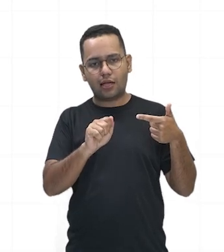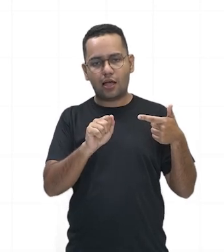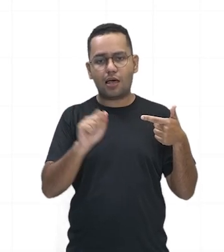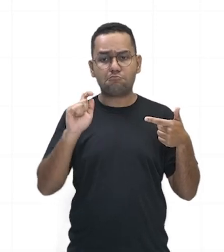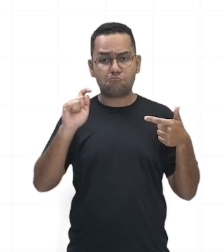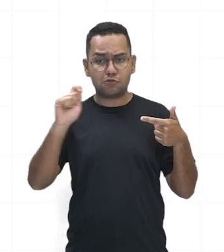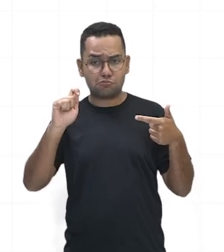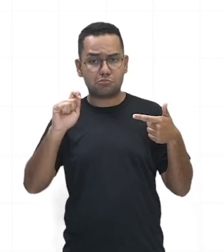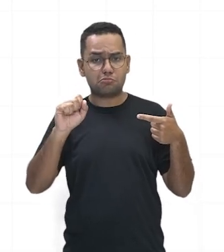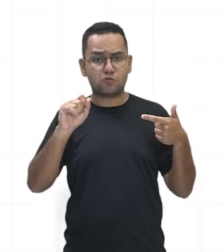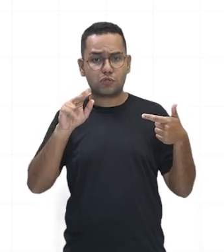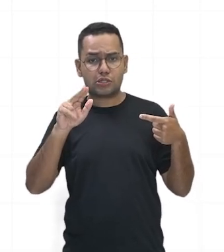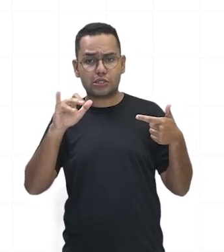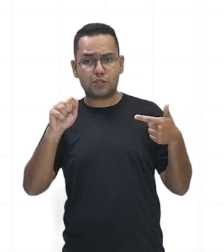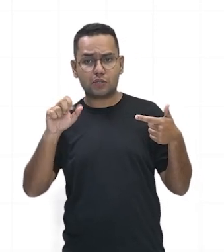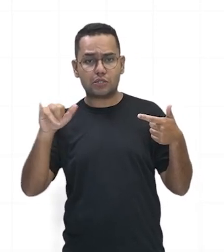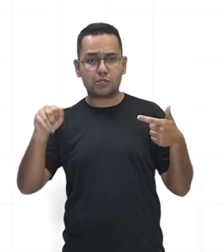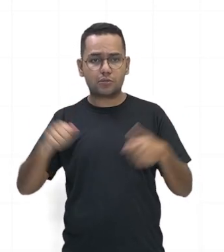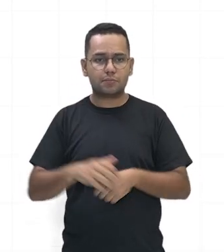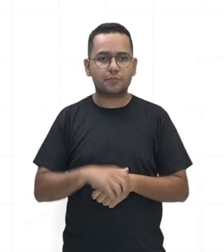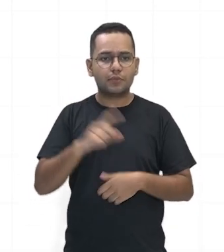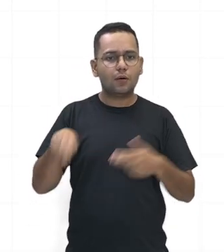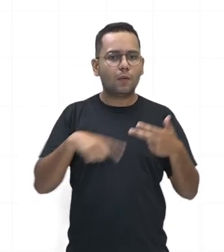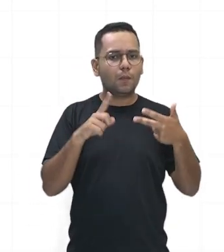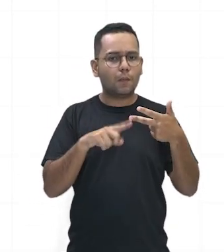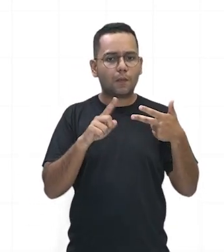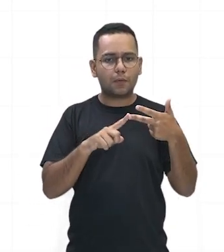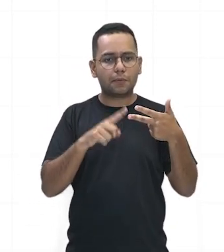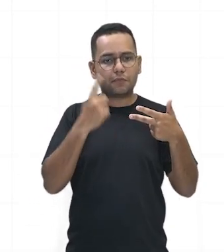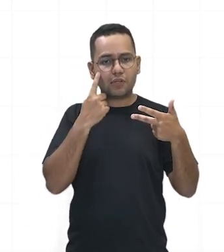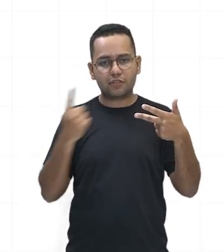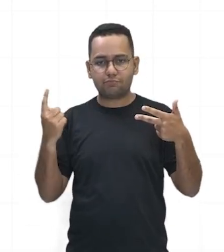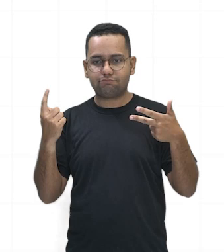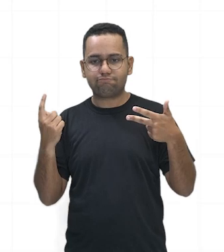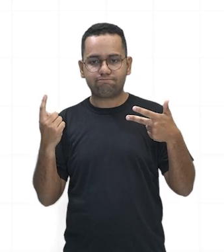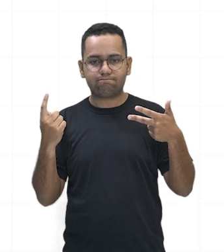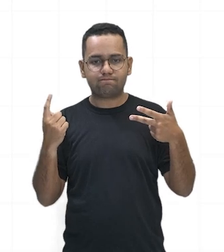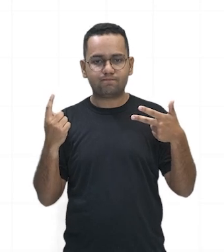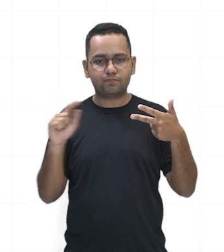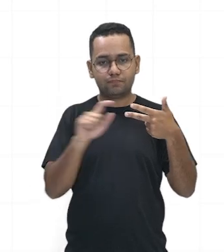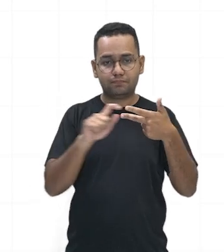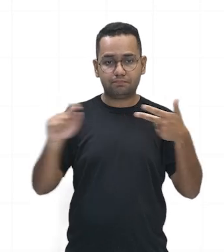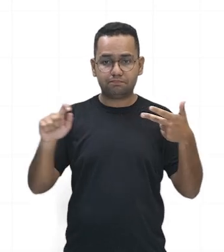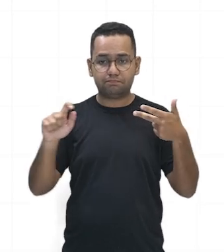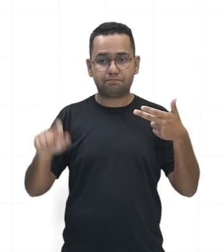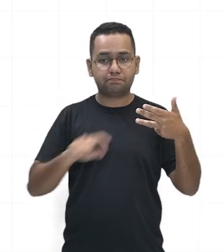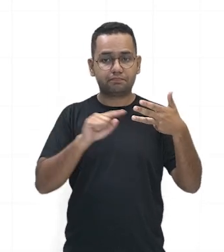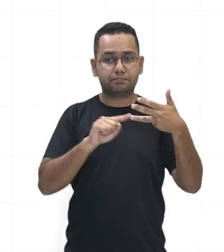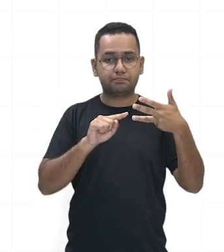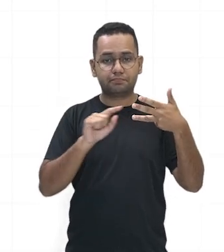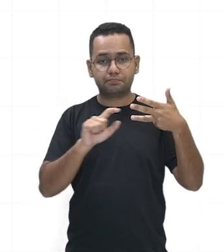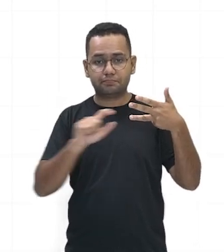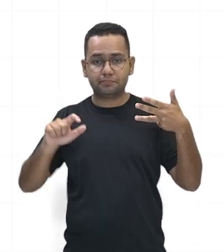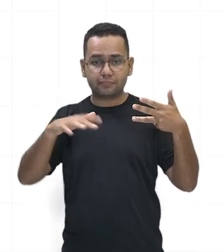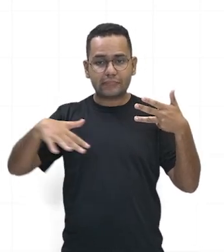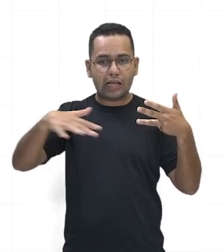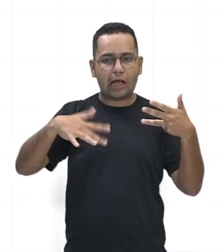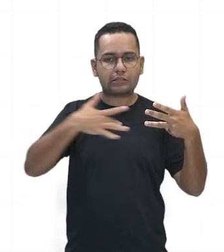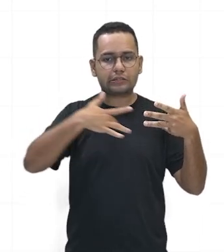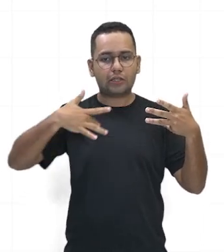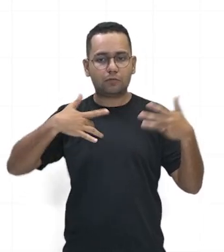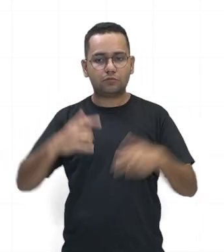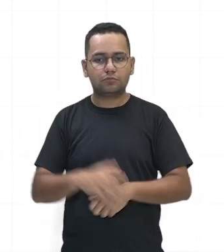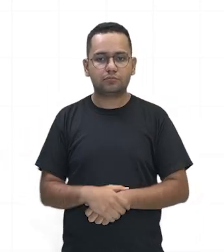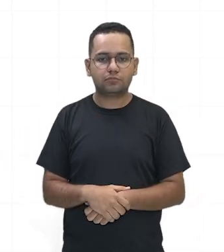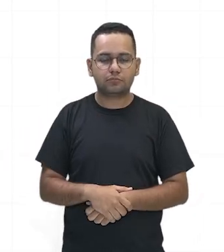em pesquisa, a privacidade e dados de saúde, né? E aqui eu vou só relembrar,